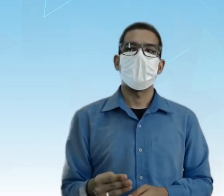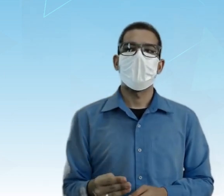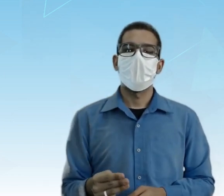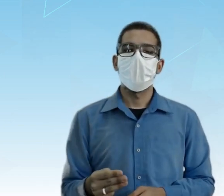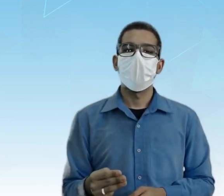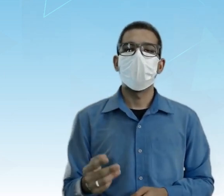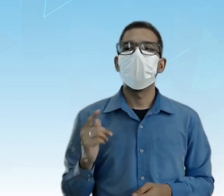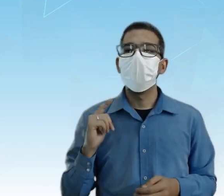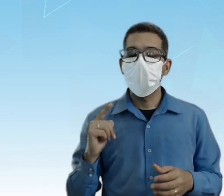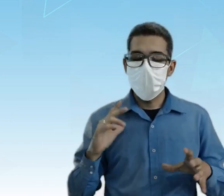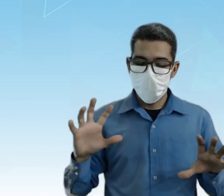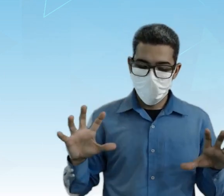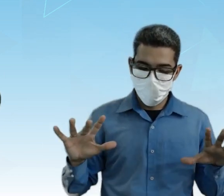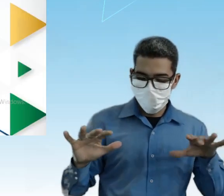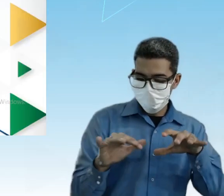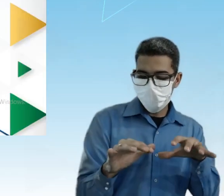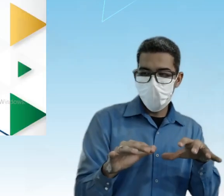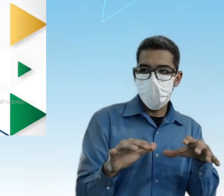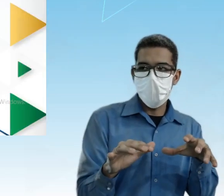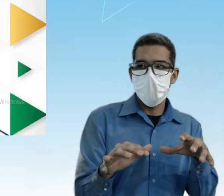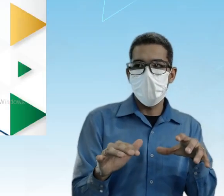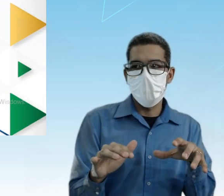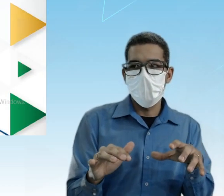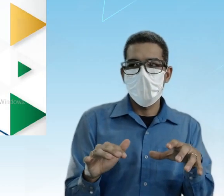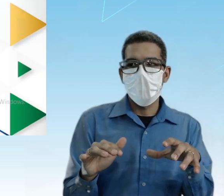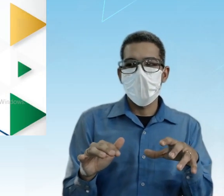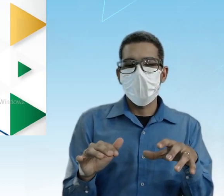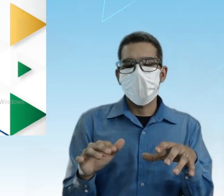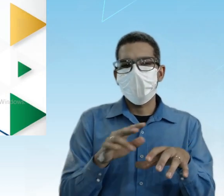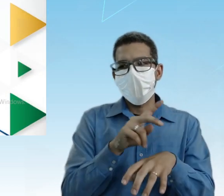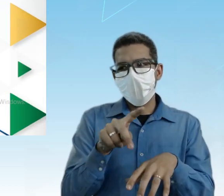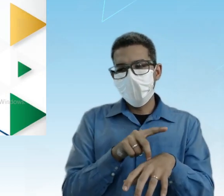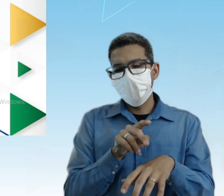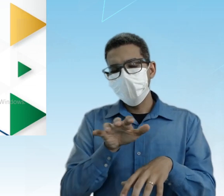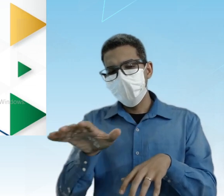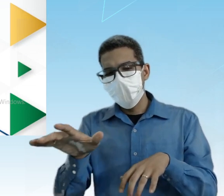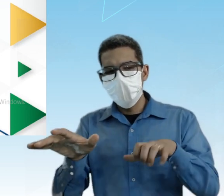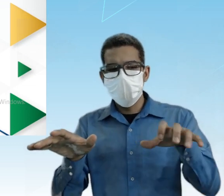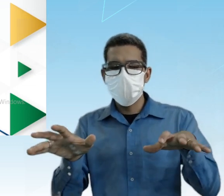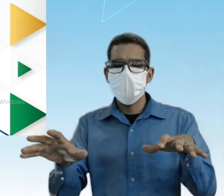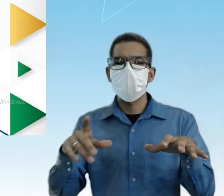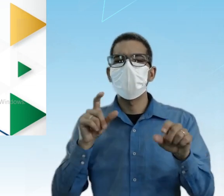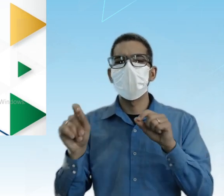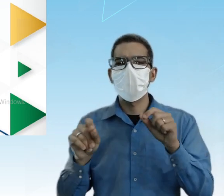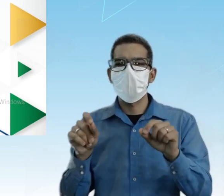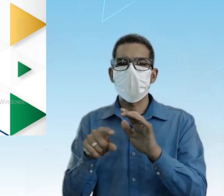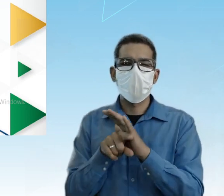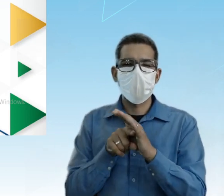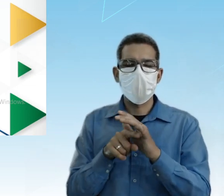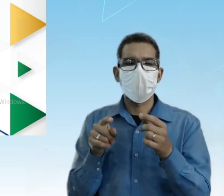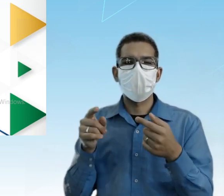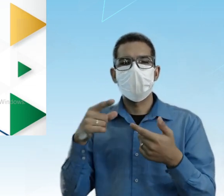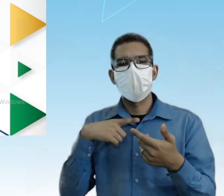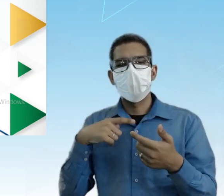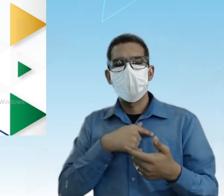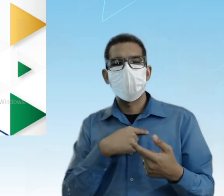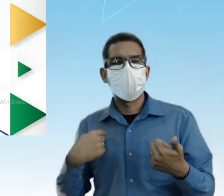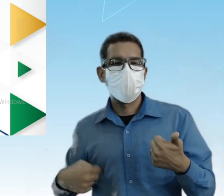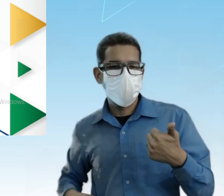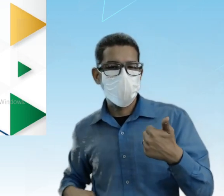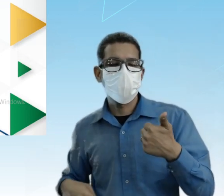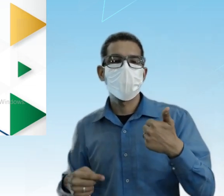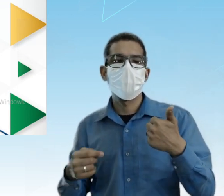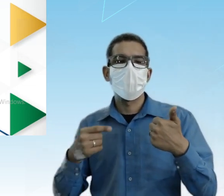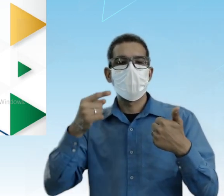se concentrou na população inferior apenas a referidos países, que foi a China, a Índia, Estados